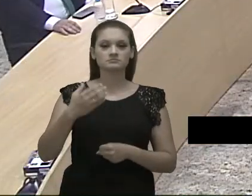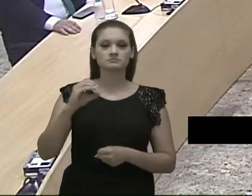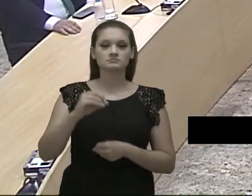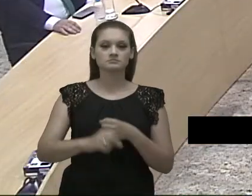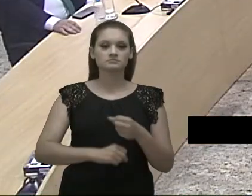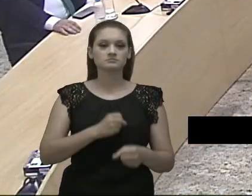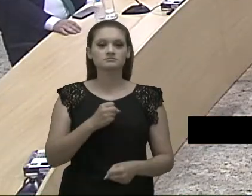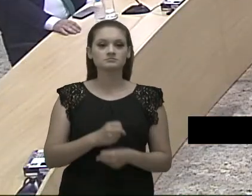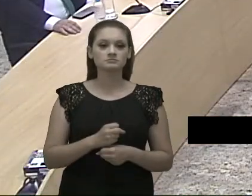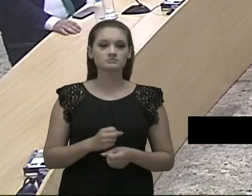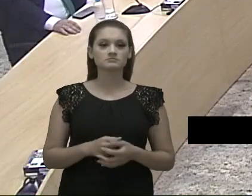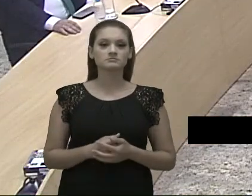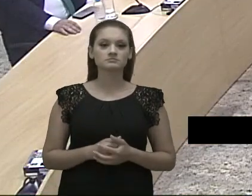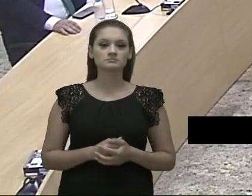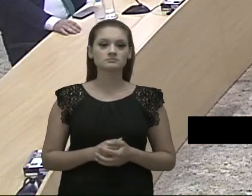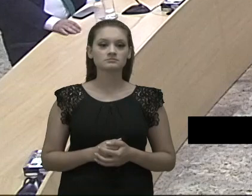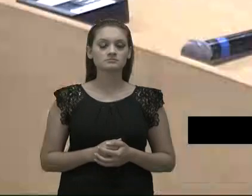serviço?